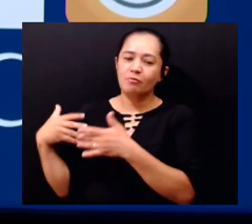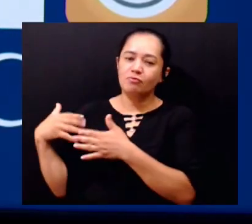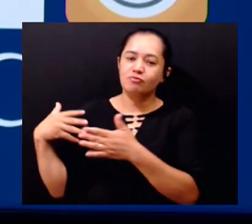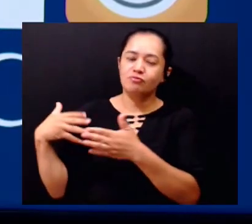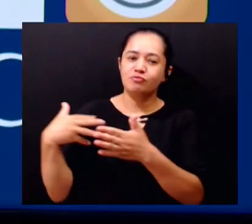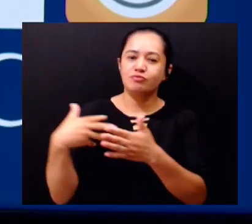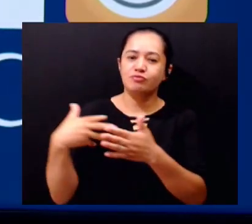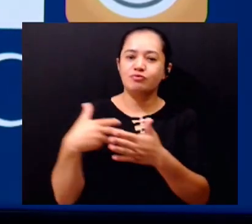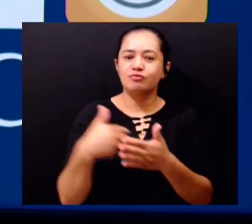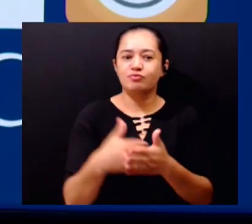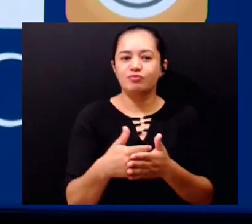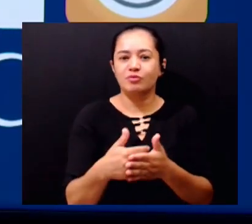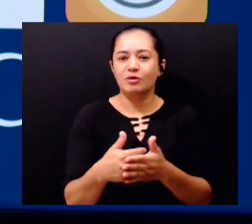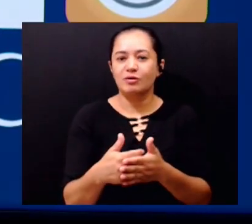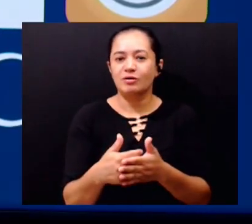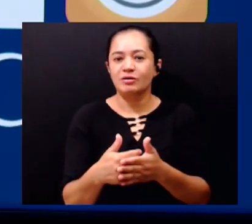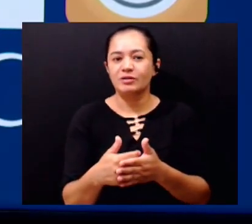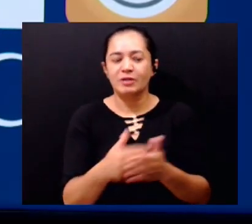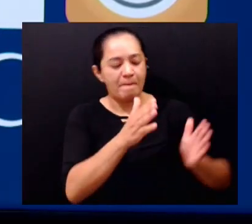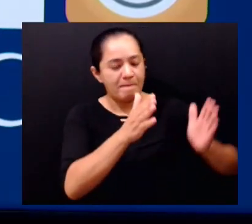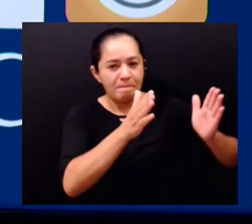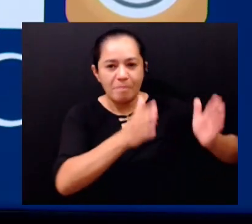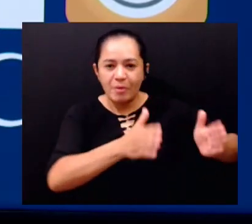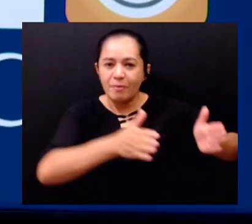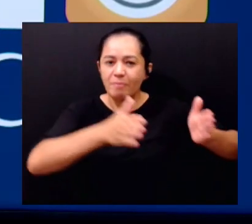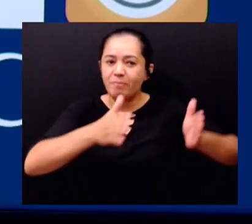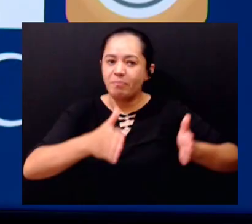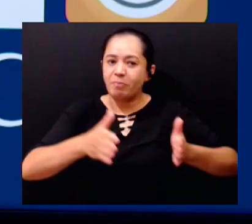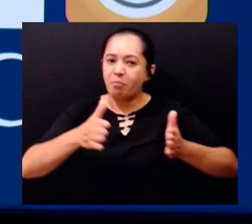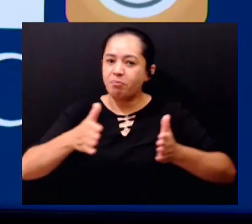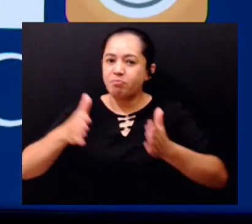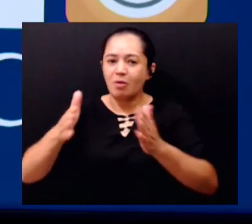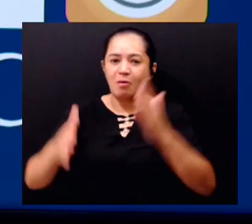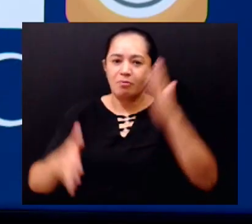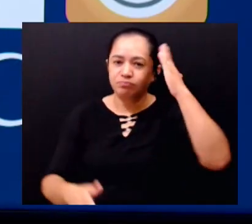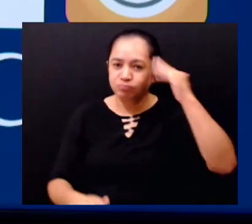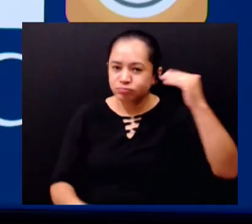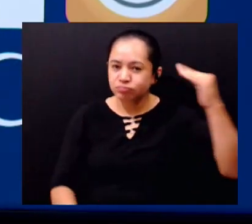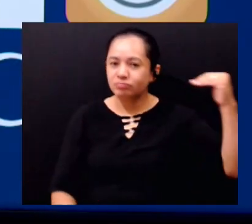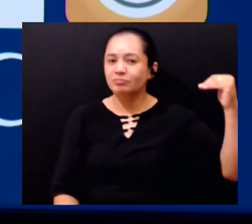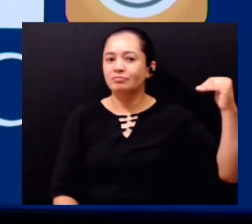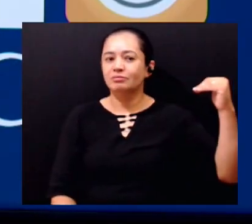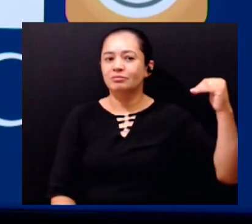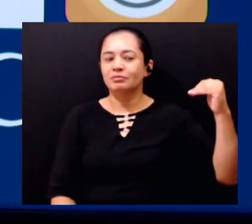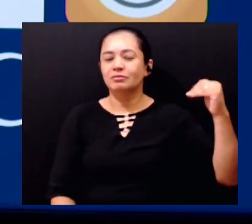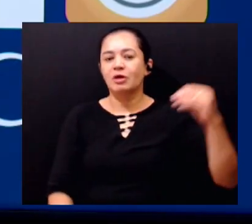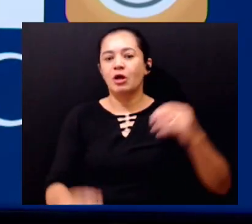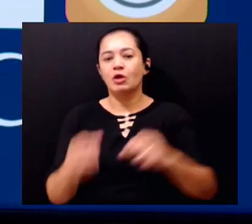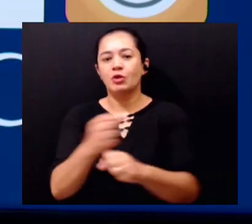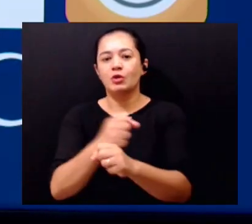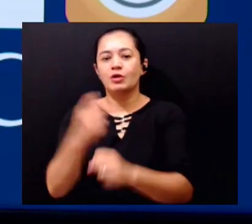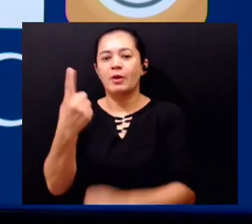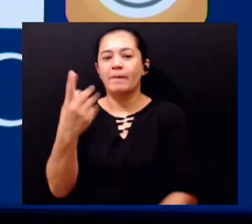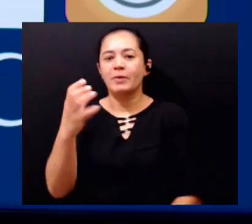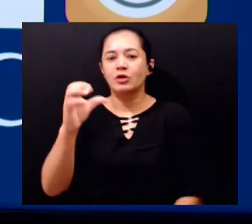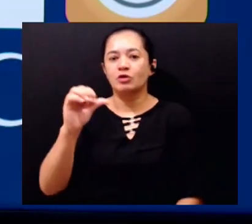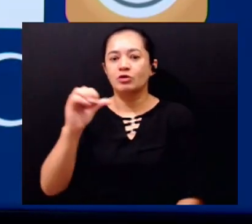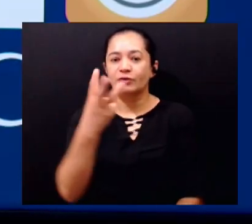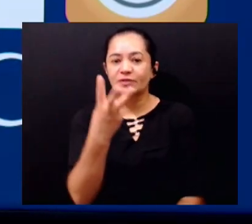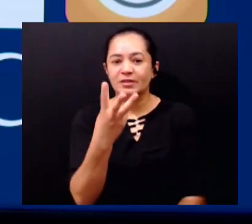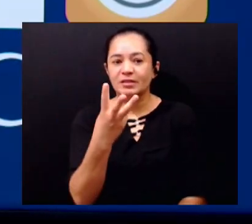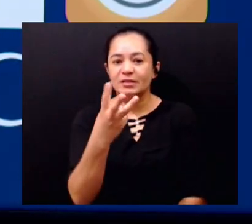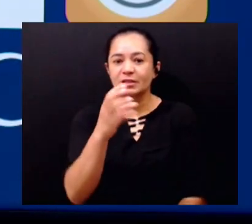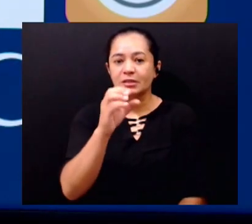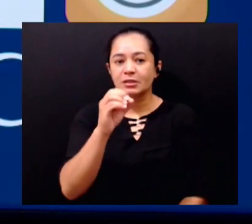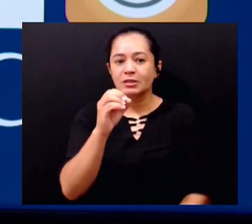muitas fases e, olha, de grandes sucessos, né? Nos anos 1930, a perda de espaço, nos anos